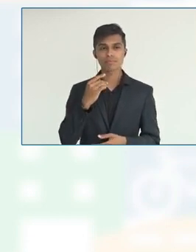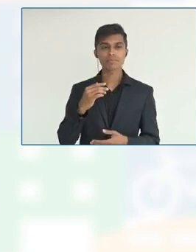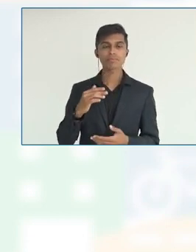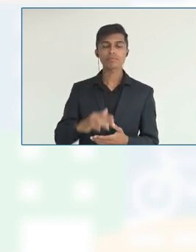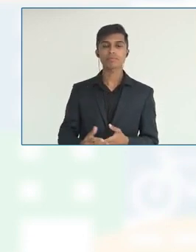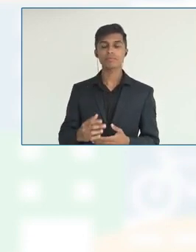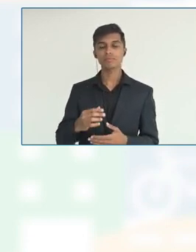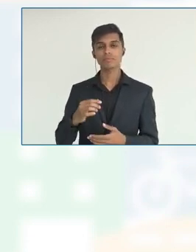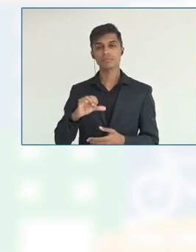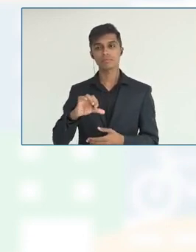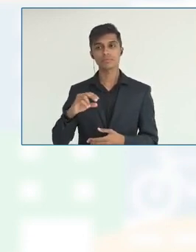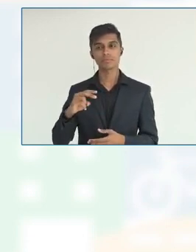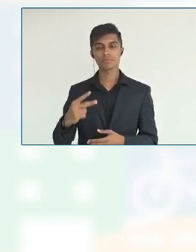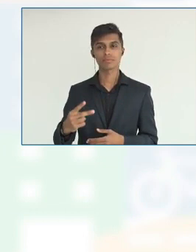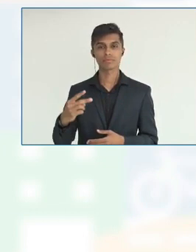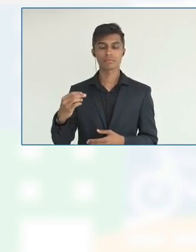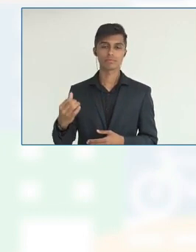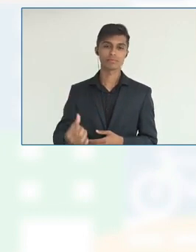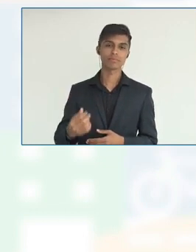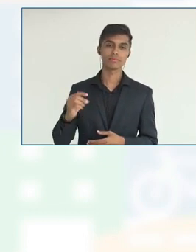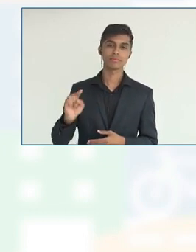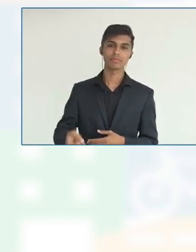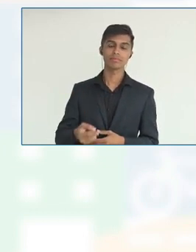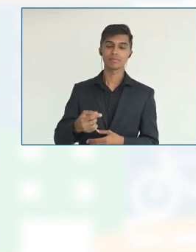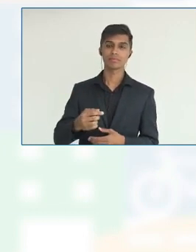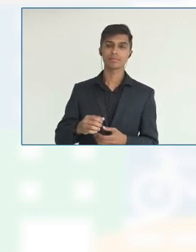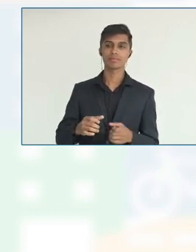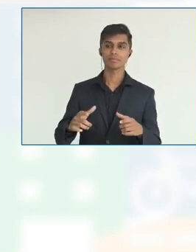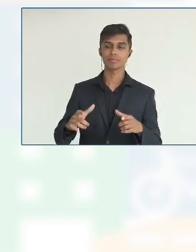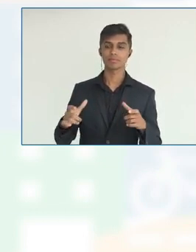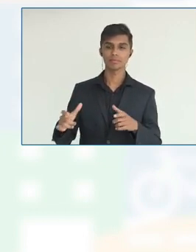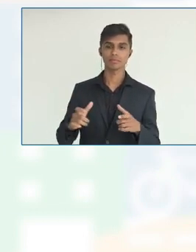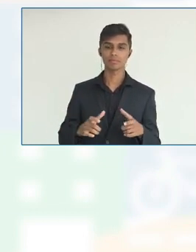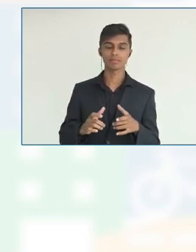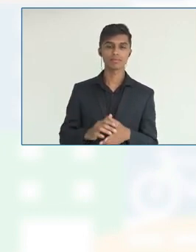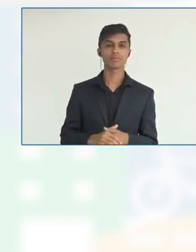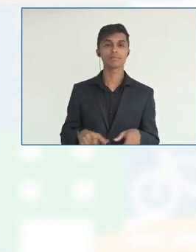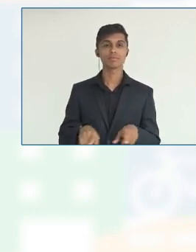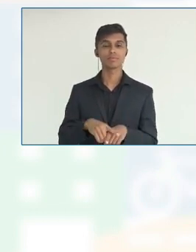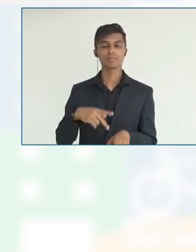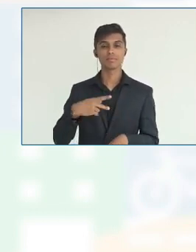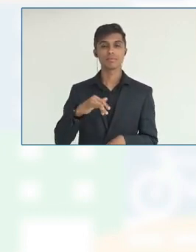7.398.026 habitantes por quilômetro quadrado e um PIB per capita de R$